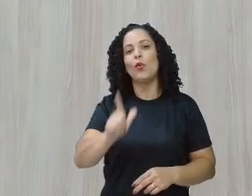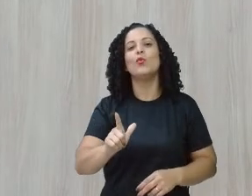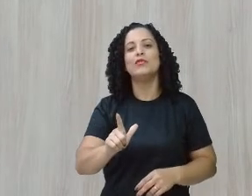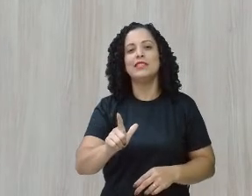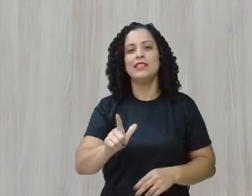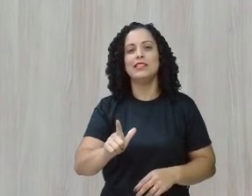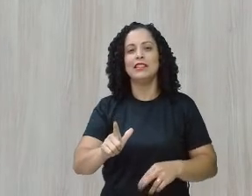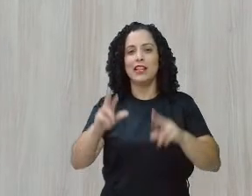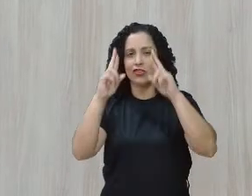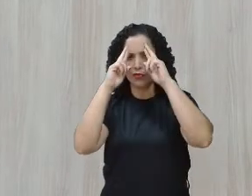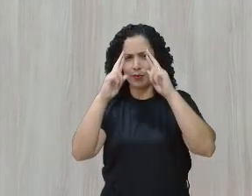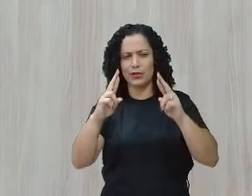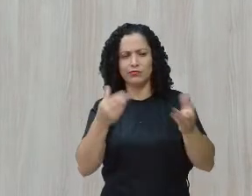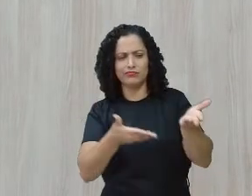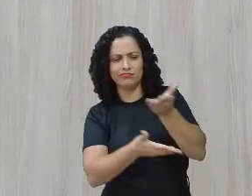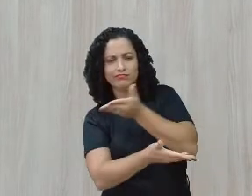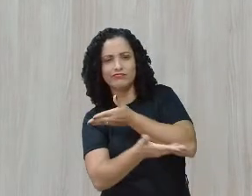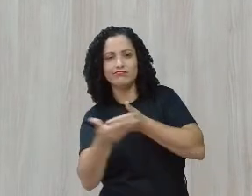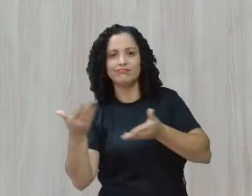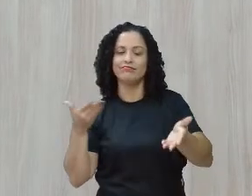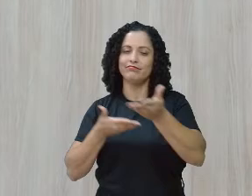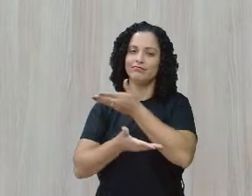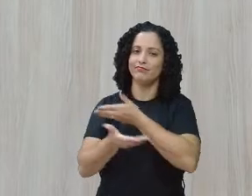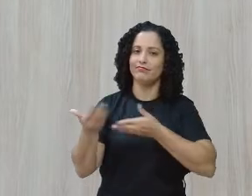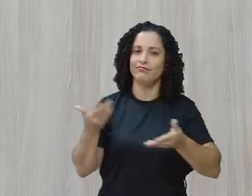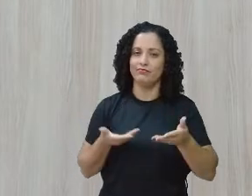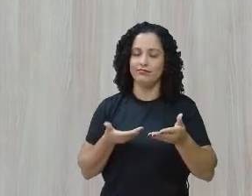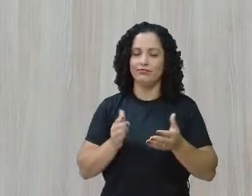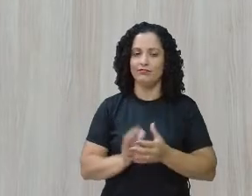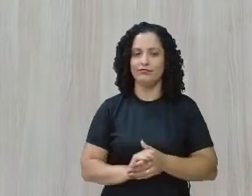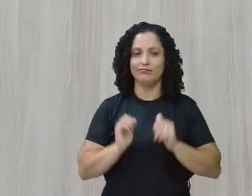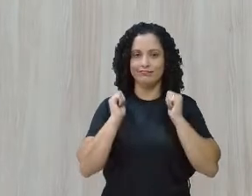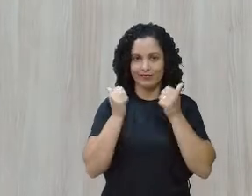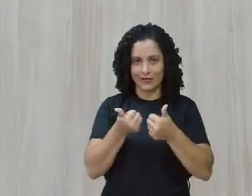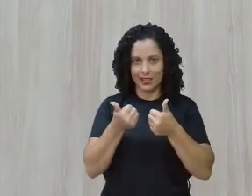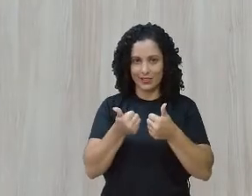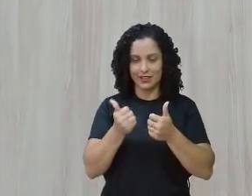lhe respeitar e assim ouvir a sua reclamação. Massa?